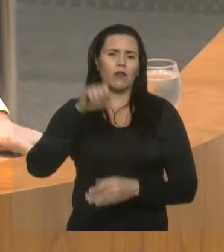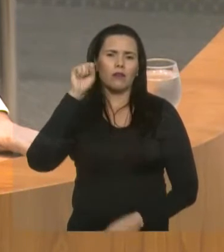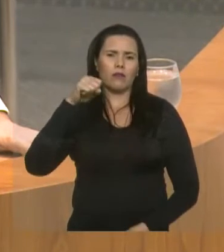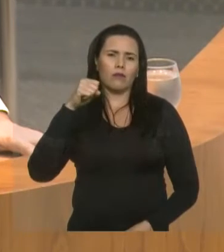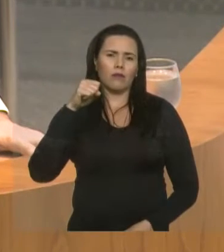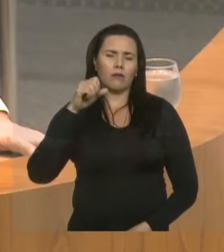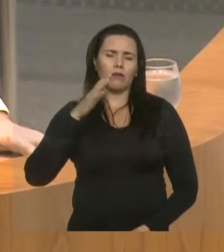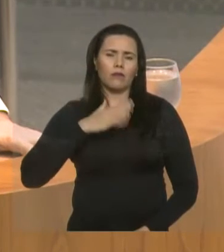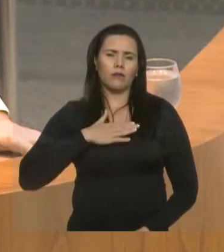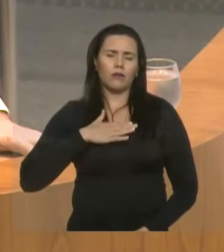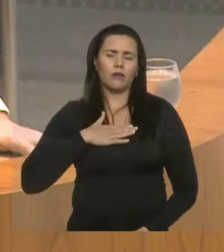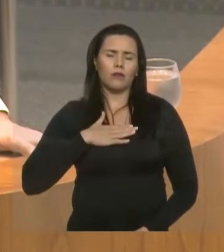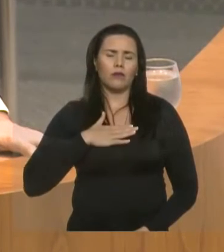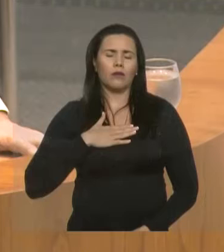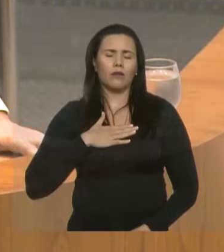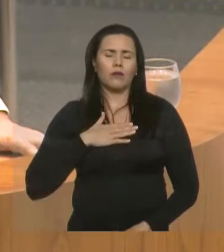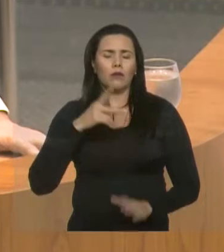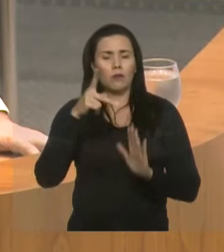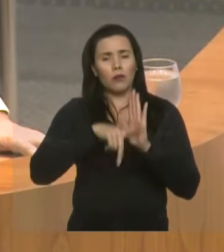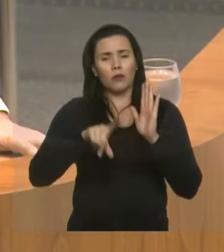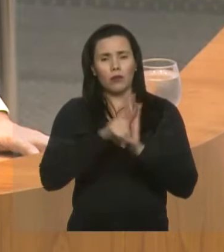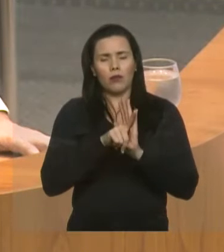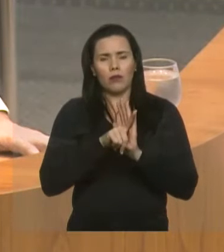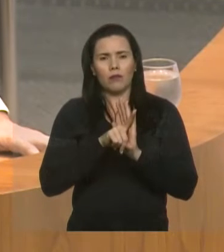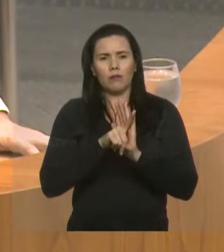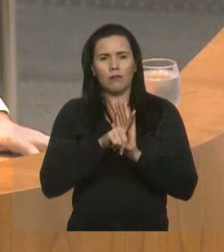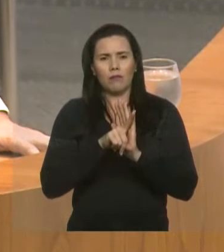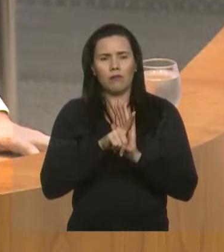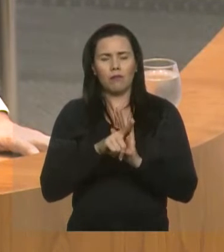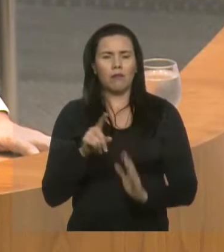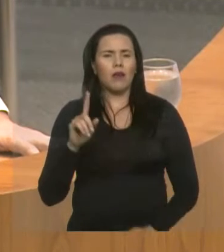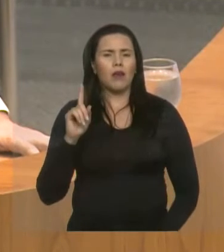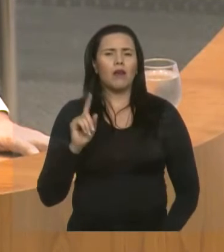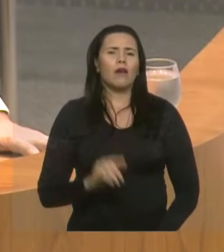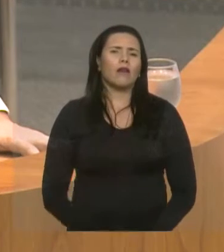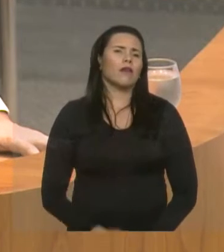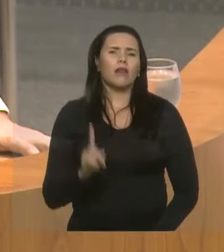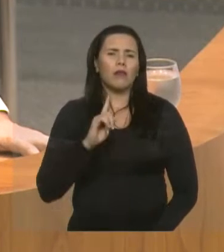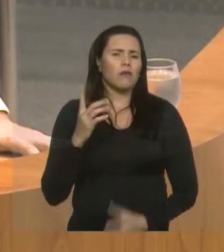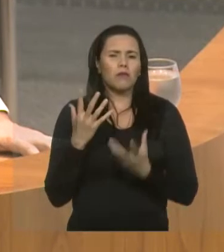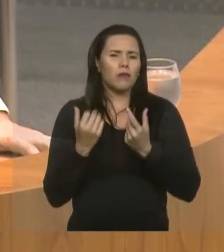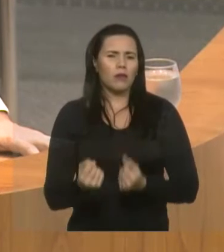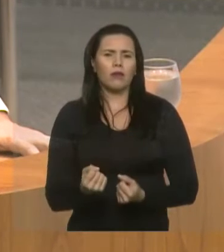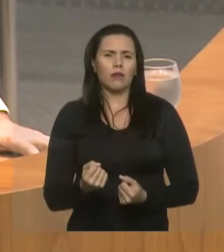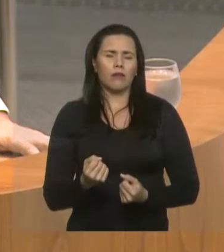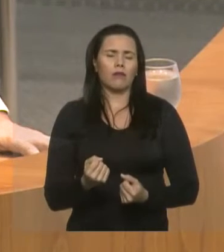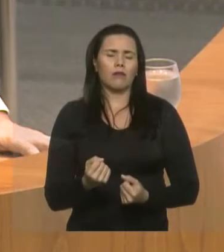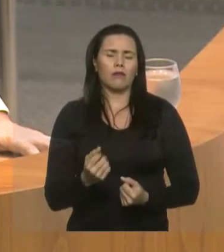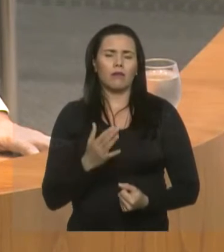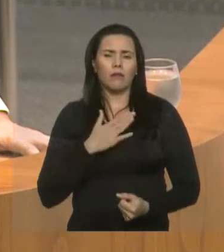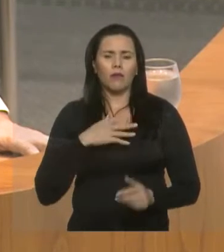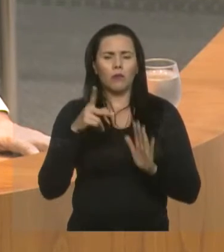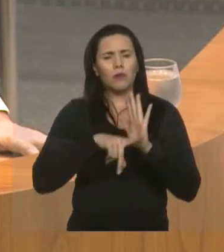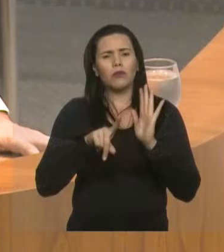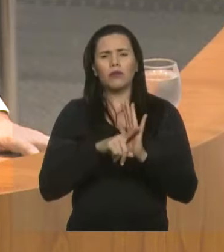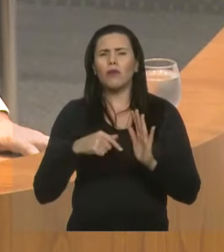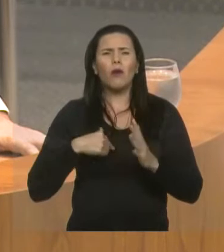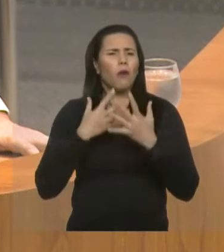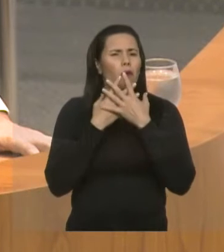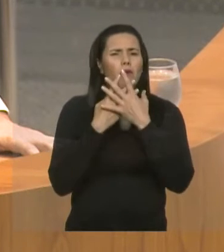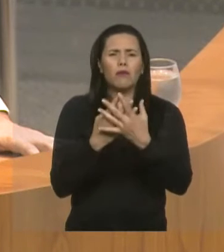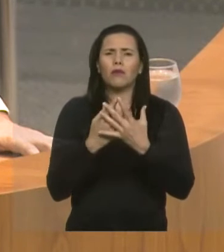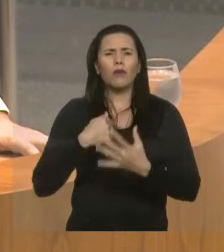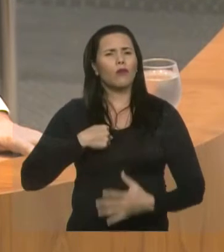Eu confesso que eu não compreendo o porquê dessa decisão. Não